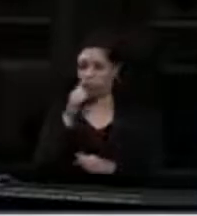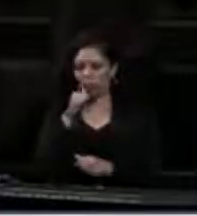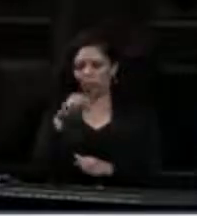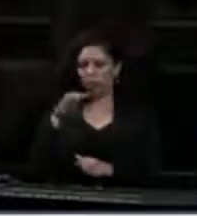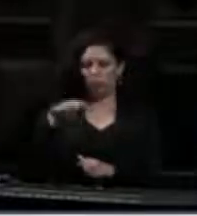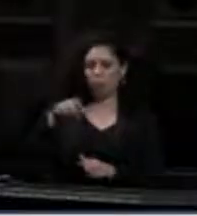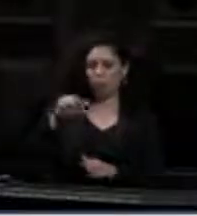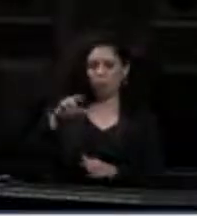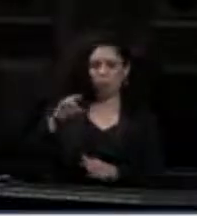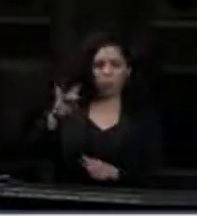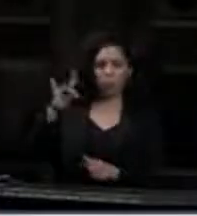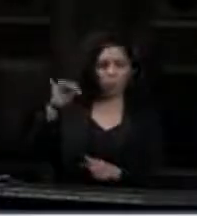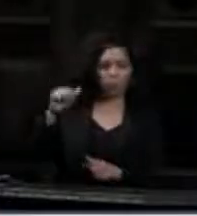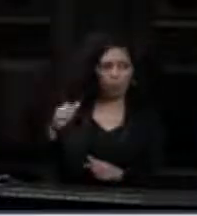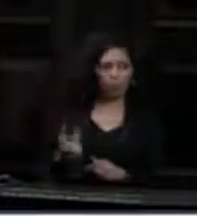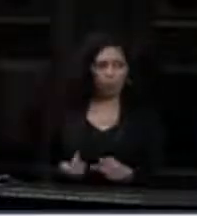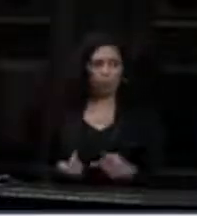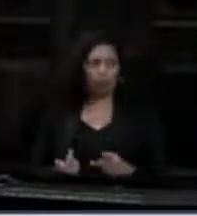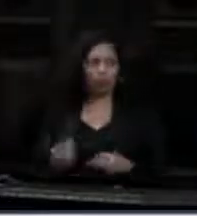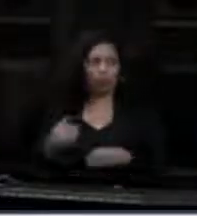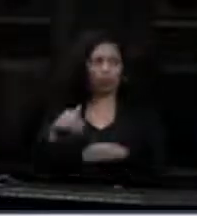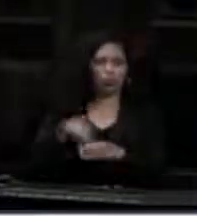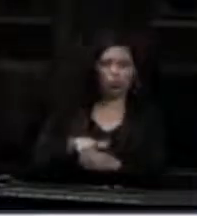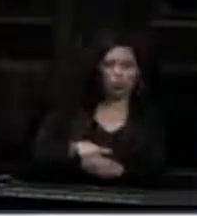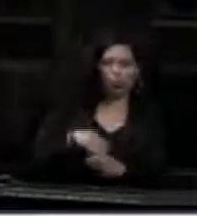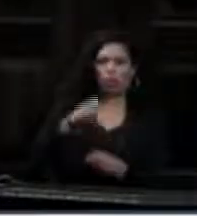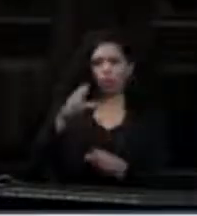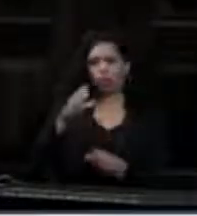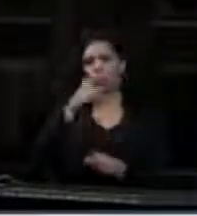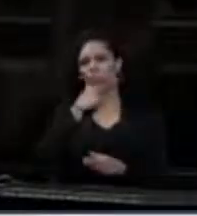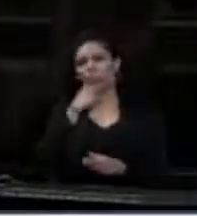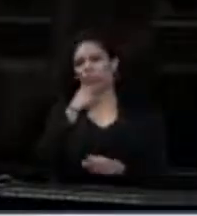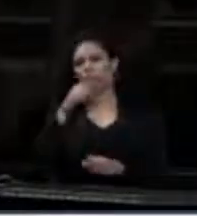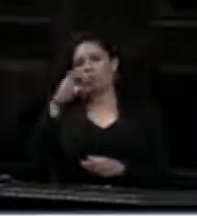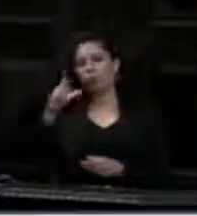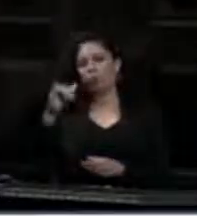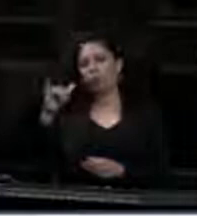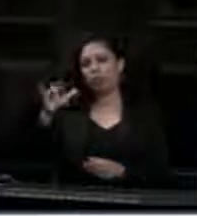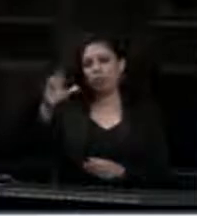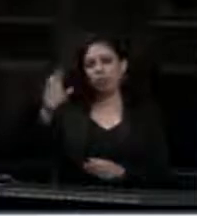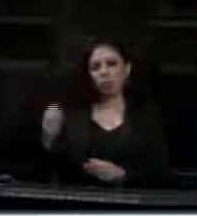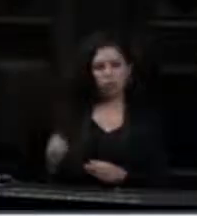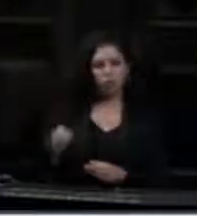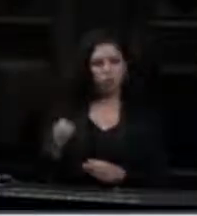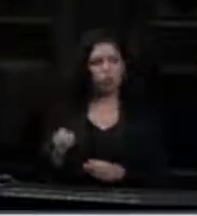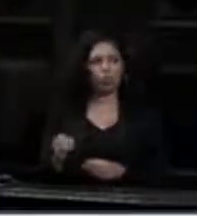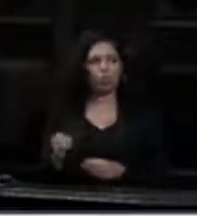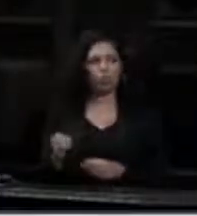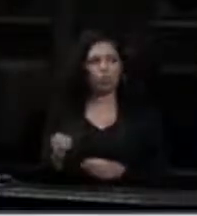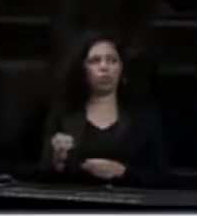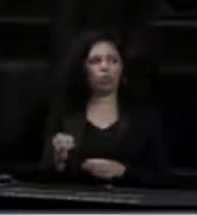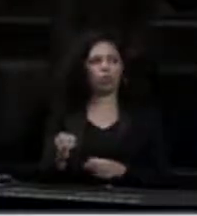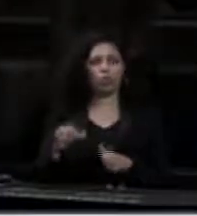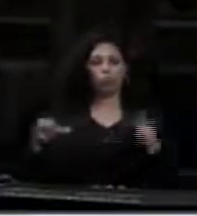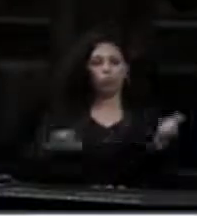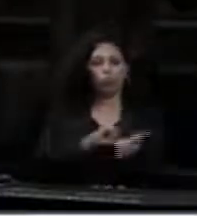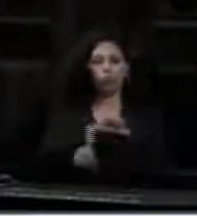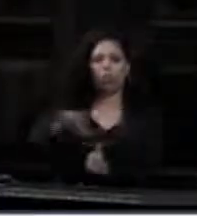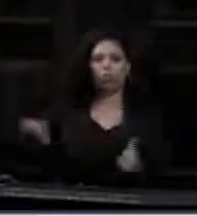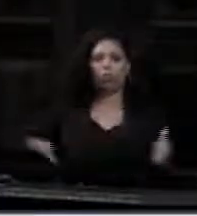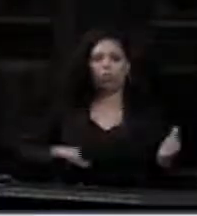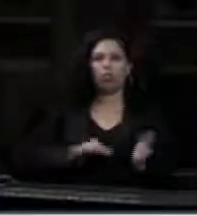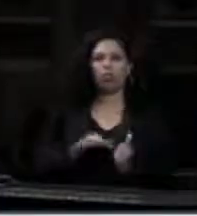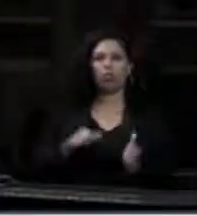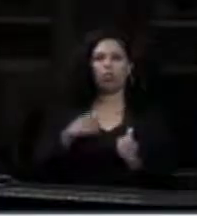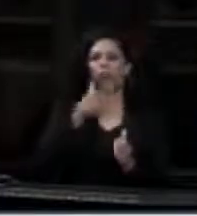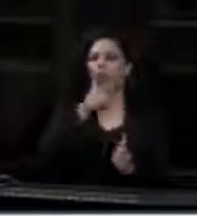uma parcela do voto do ciro migra para o haddad e também o